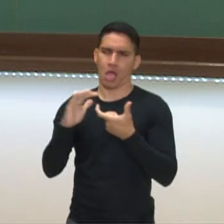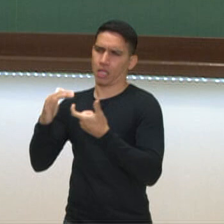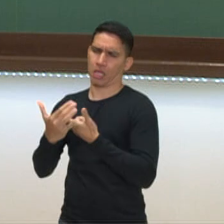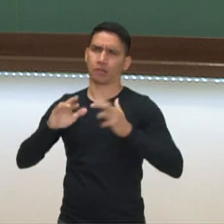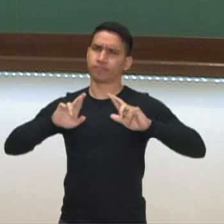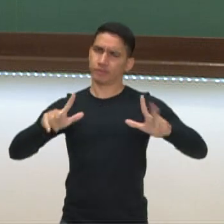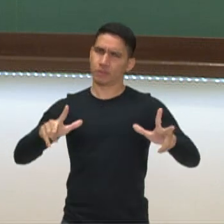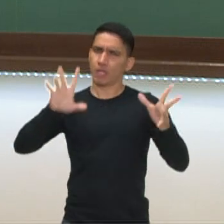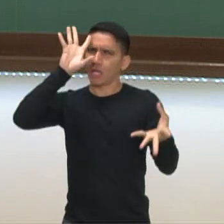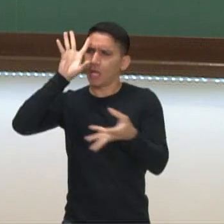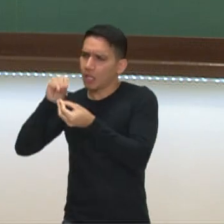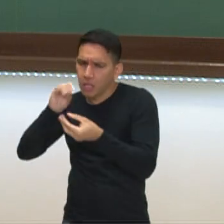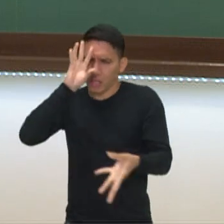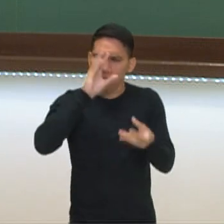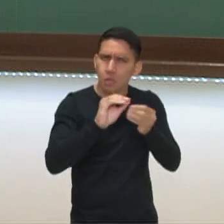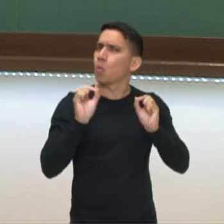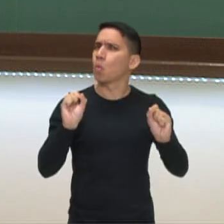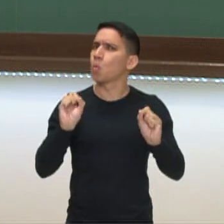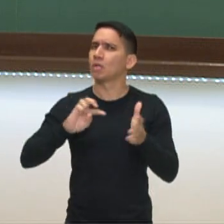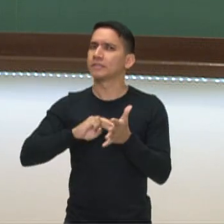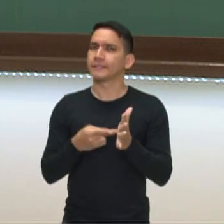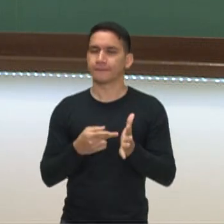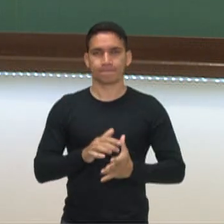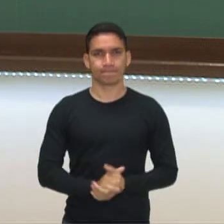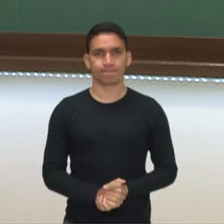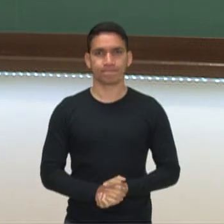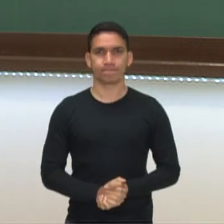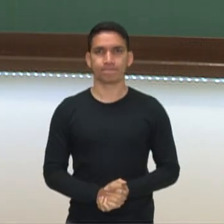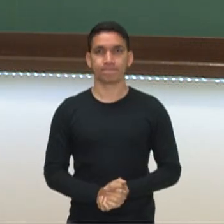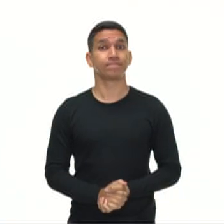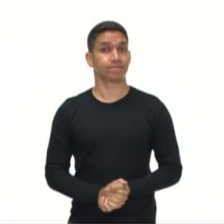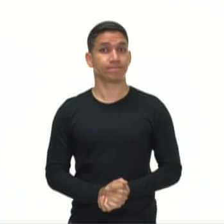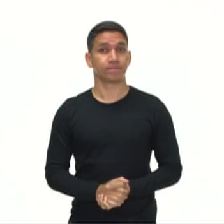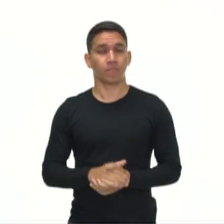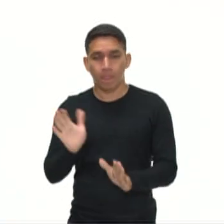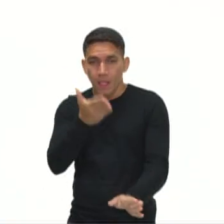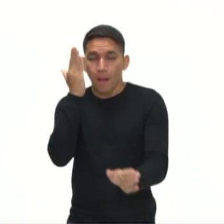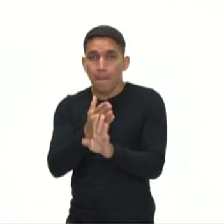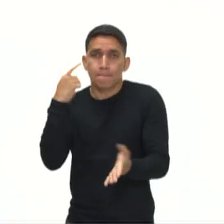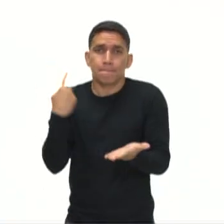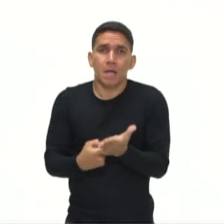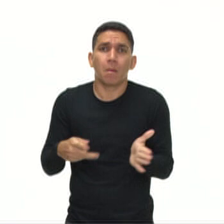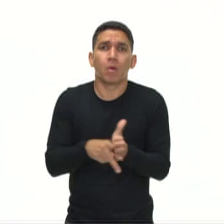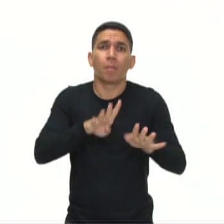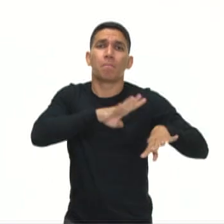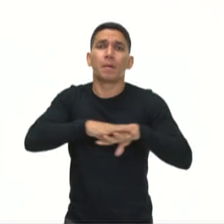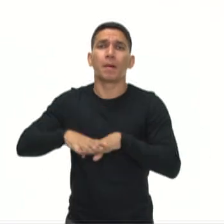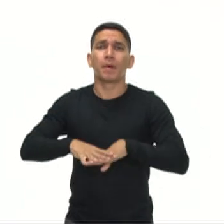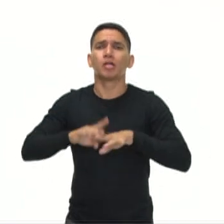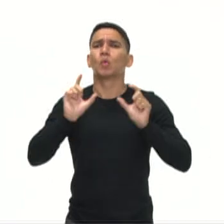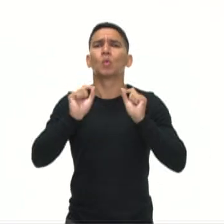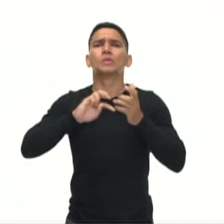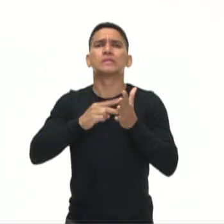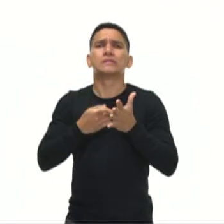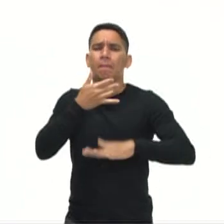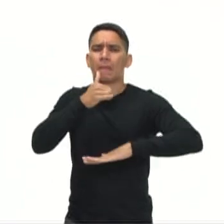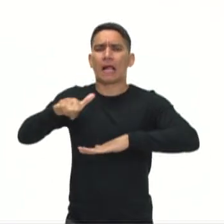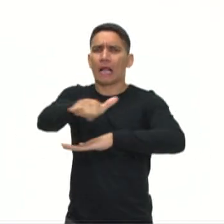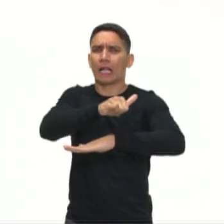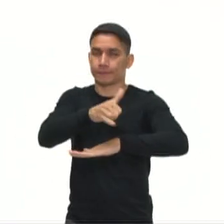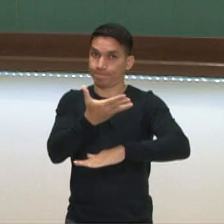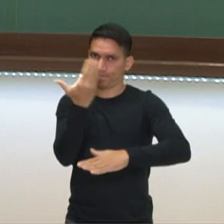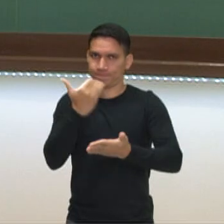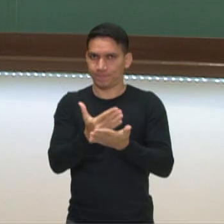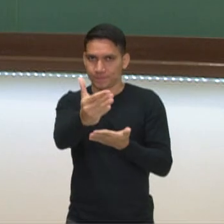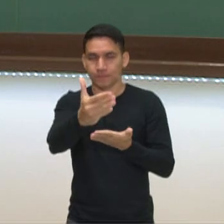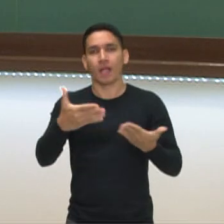Vamos entender um pouquinho melhor o que é esses termos, tá? Definir matematicamente corrente elétrica. Vamos lá,